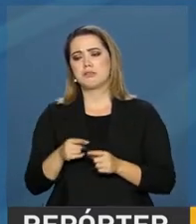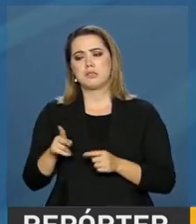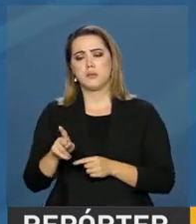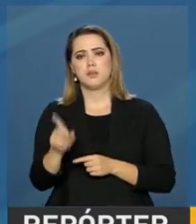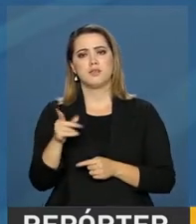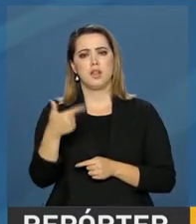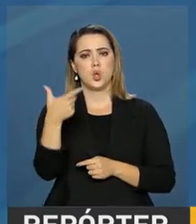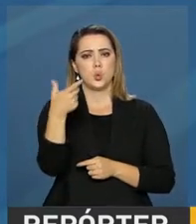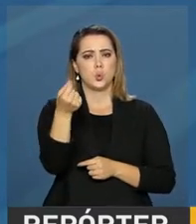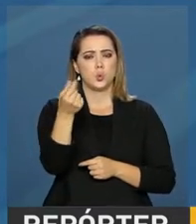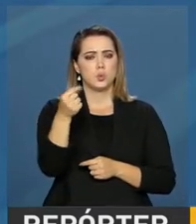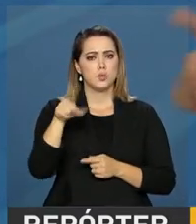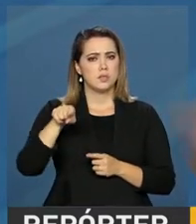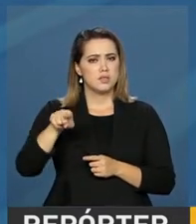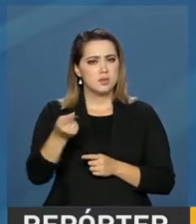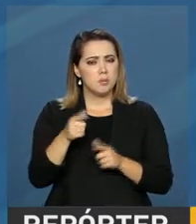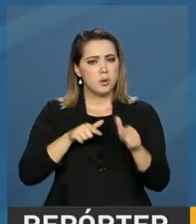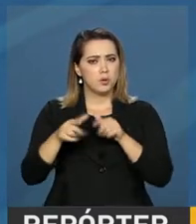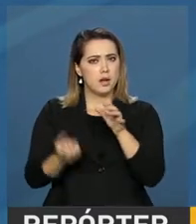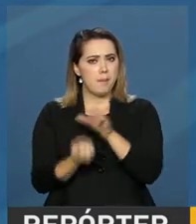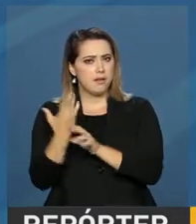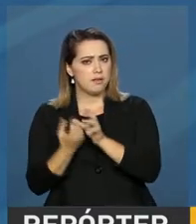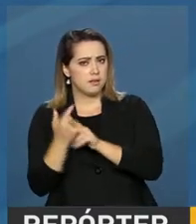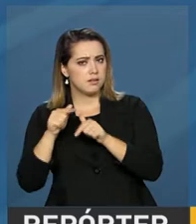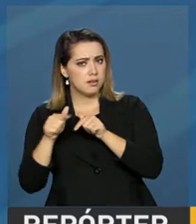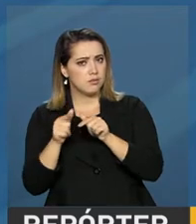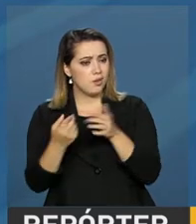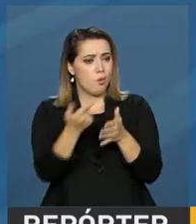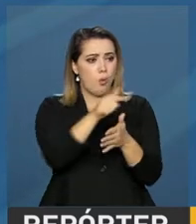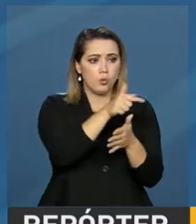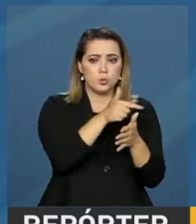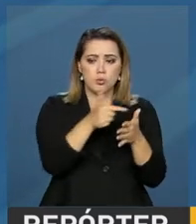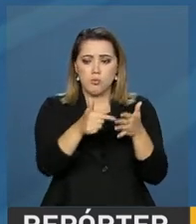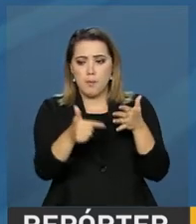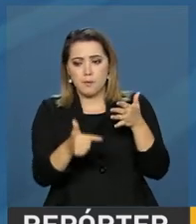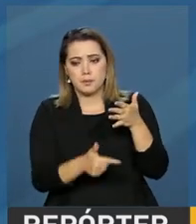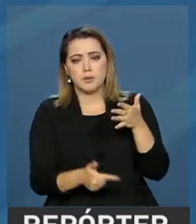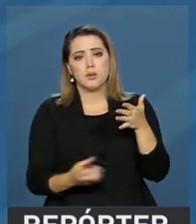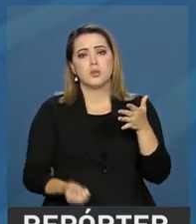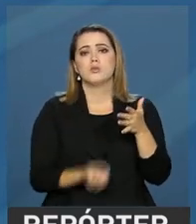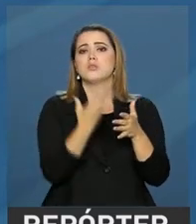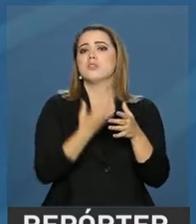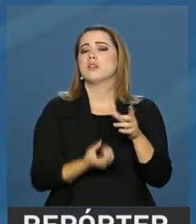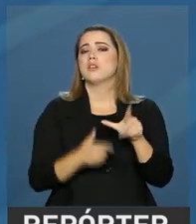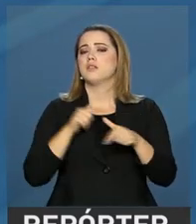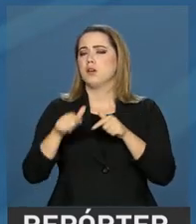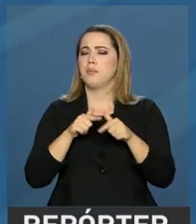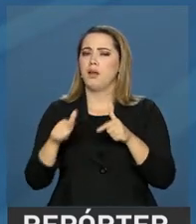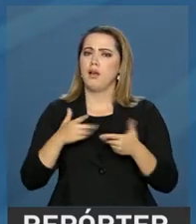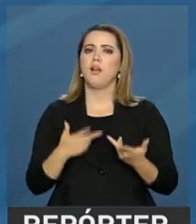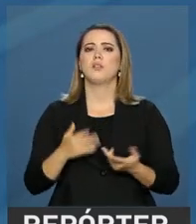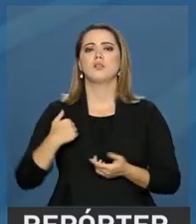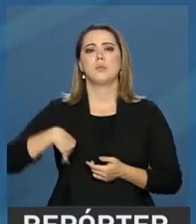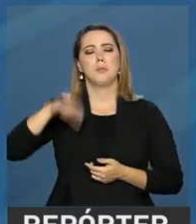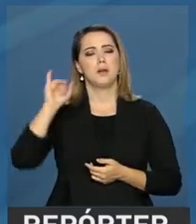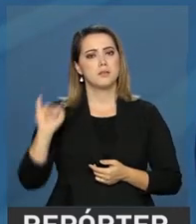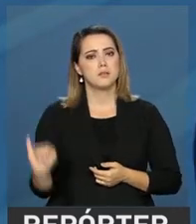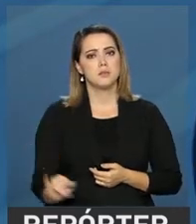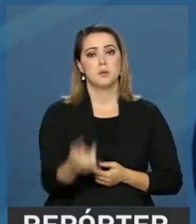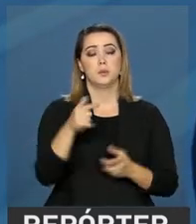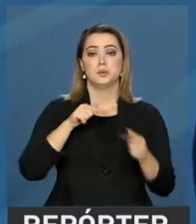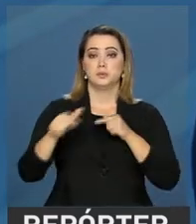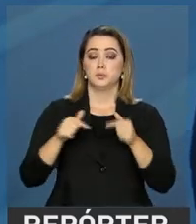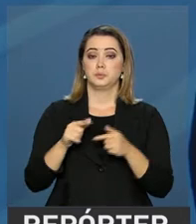na mineração se gera outros 13 diretos estamos falando de muita gente que vai ter mais oportunidade de